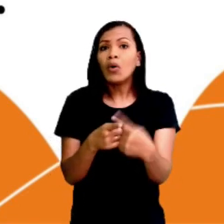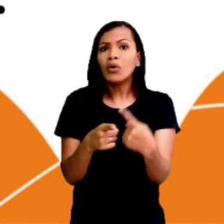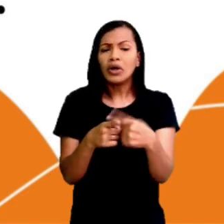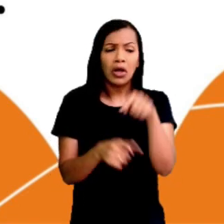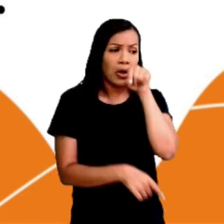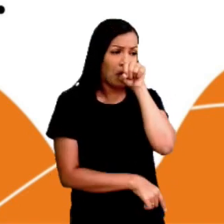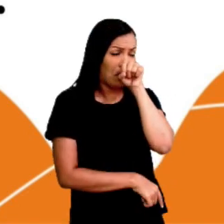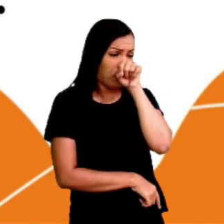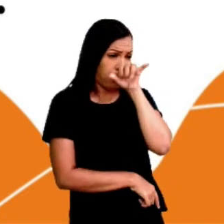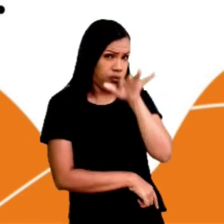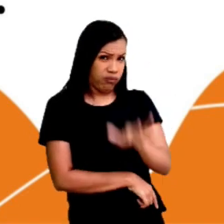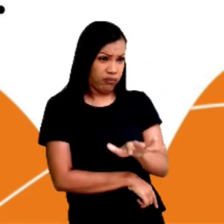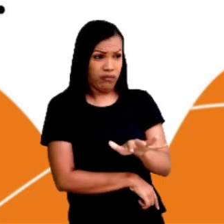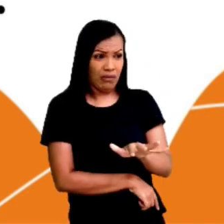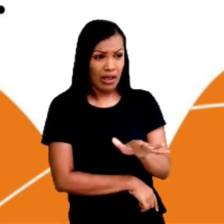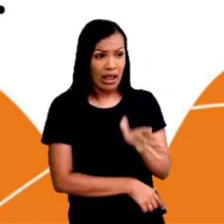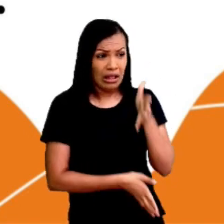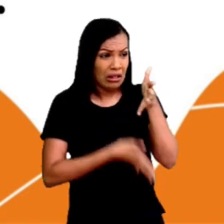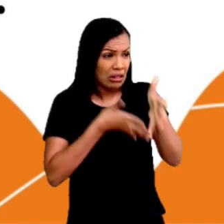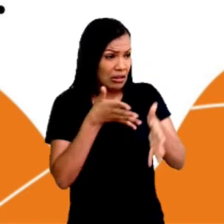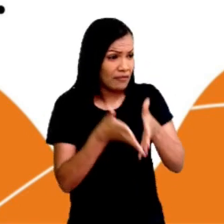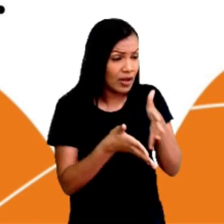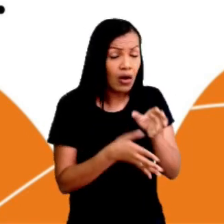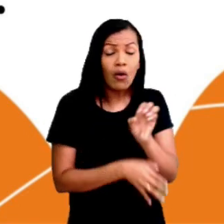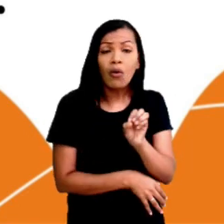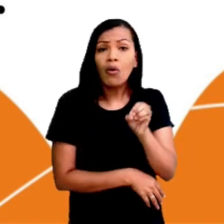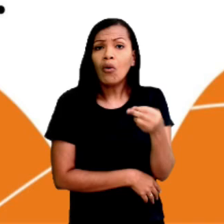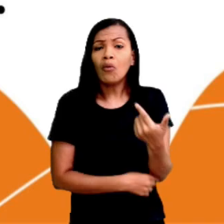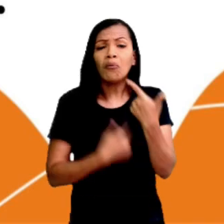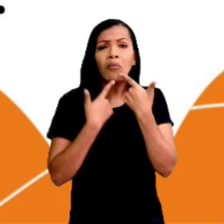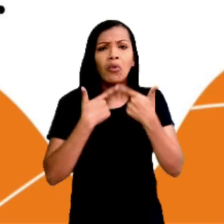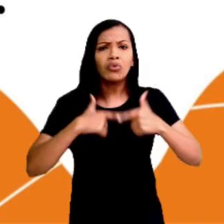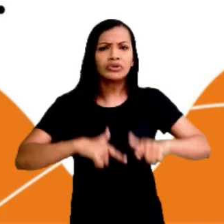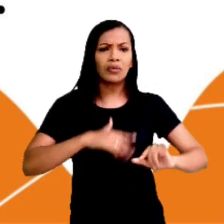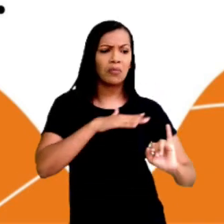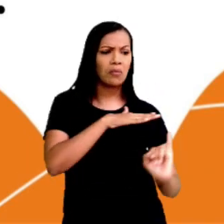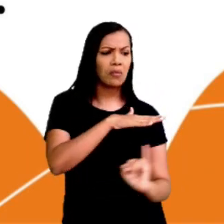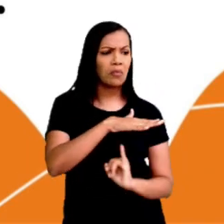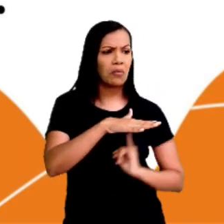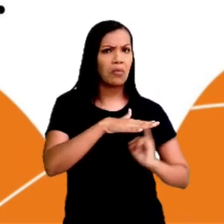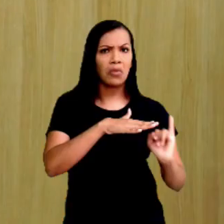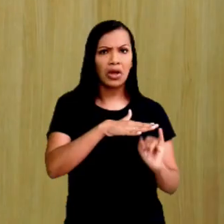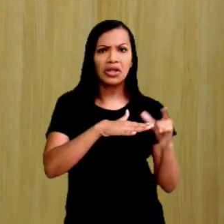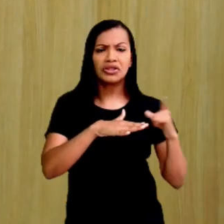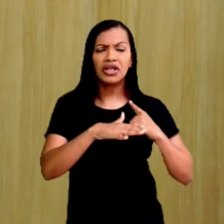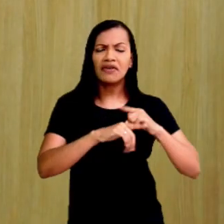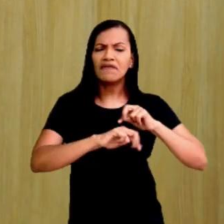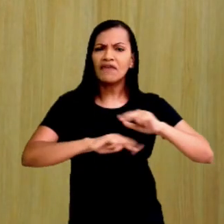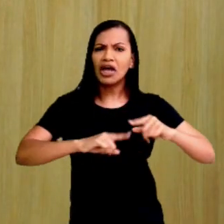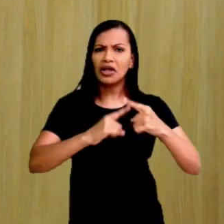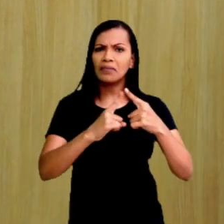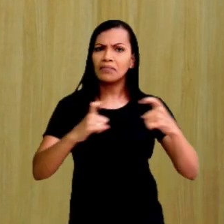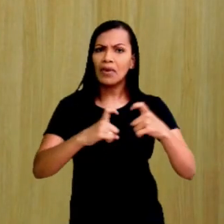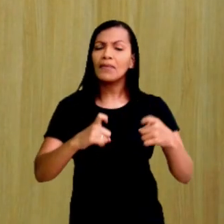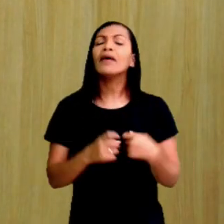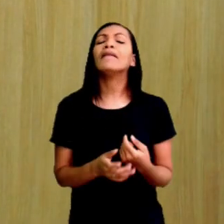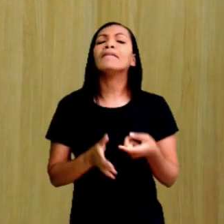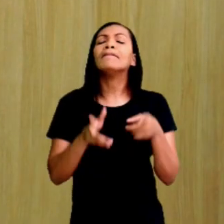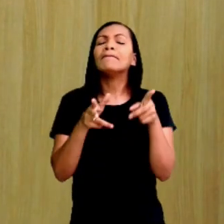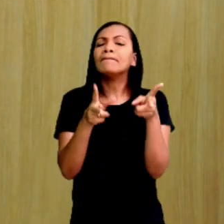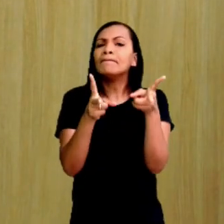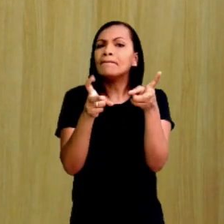e Indelicada de falar por ser uma linguagem informal cheia de gírias então percebam que a questão tá